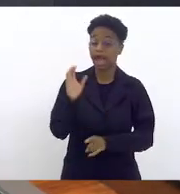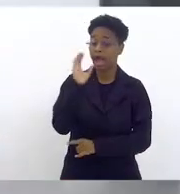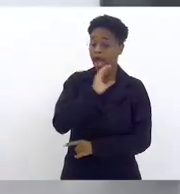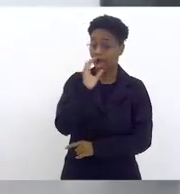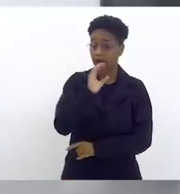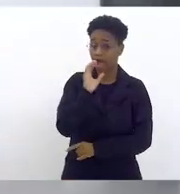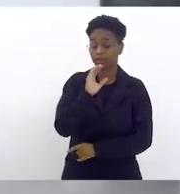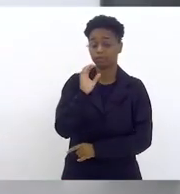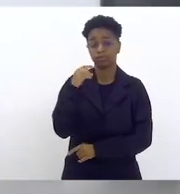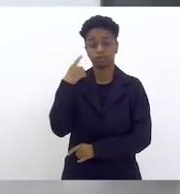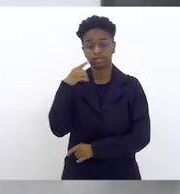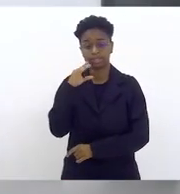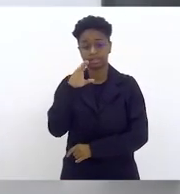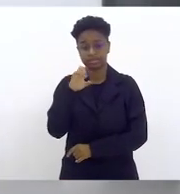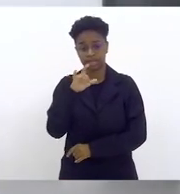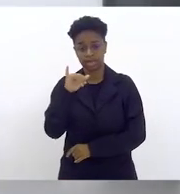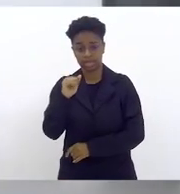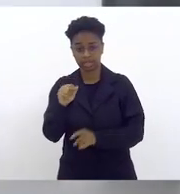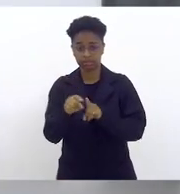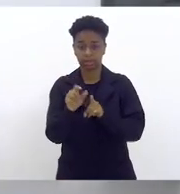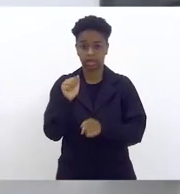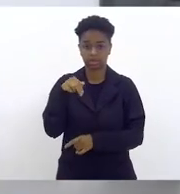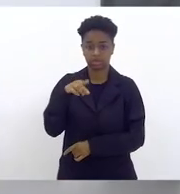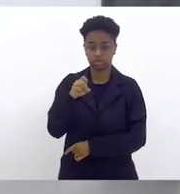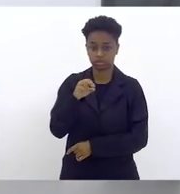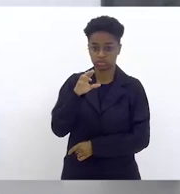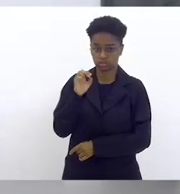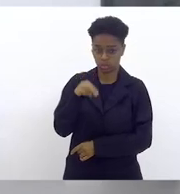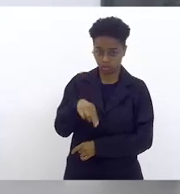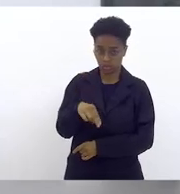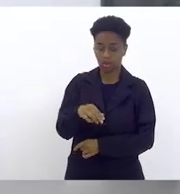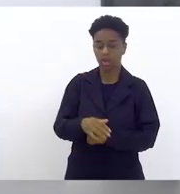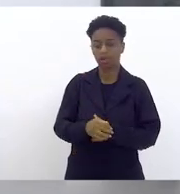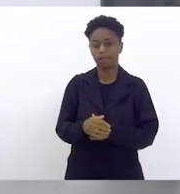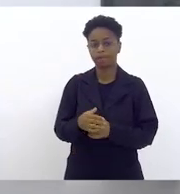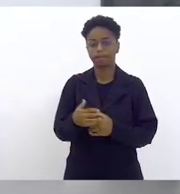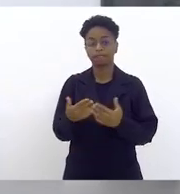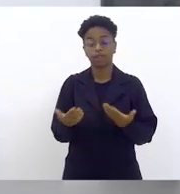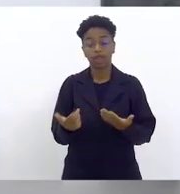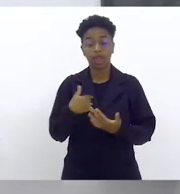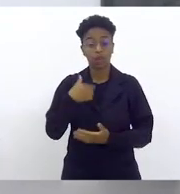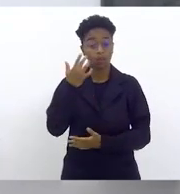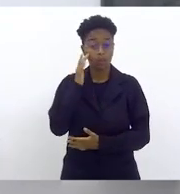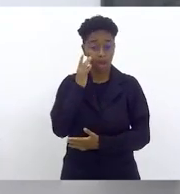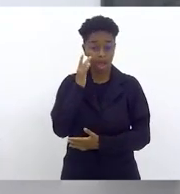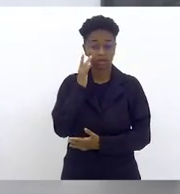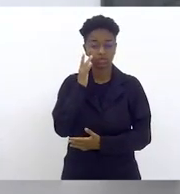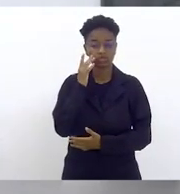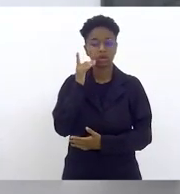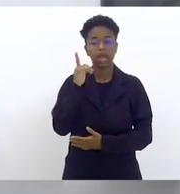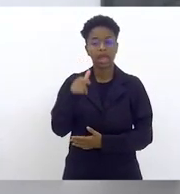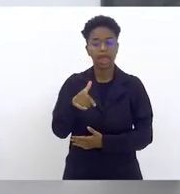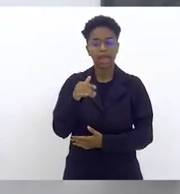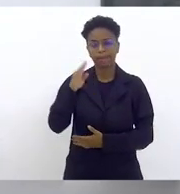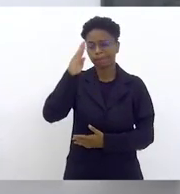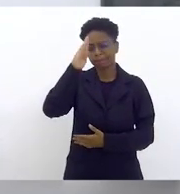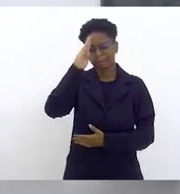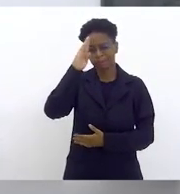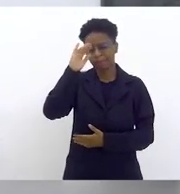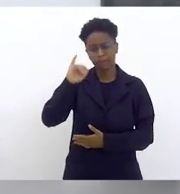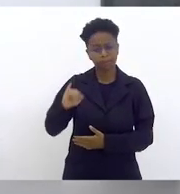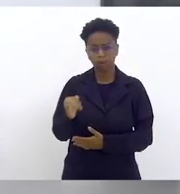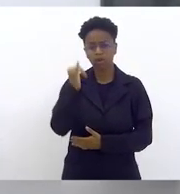deputada cega e deputado Anderson e todos aqui acho que é essa é uma grande janela de oportunidade